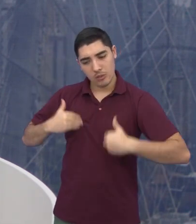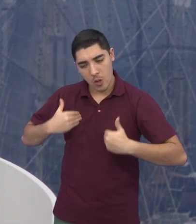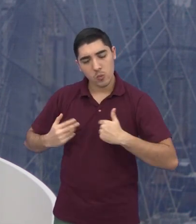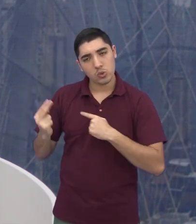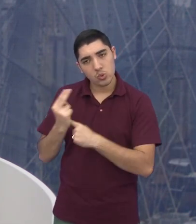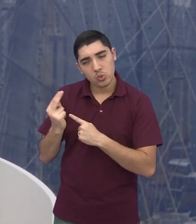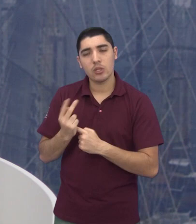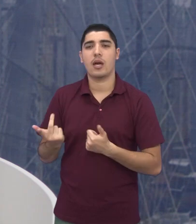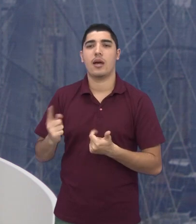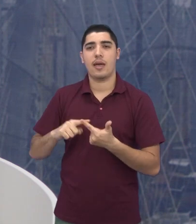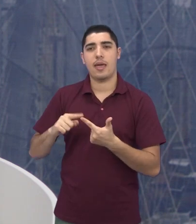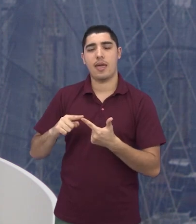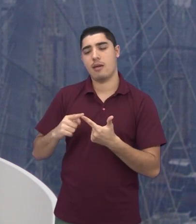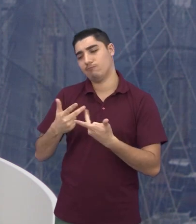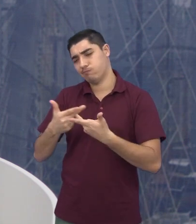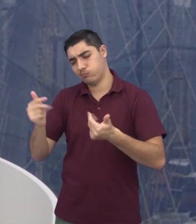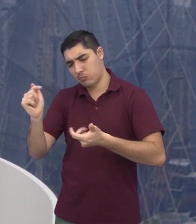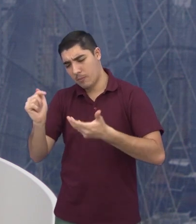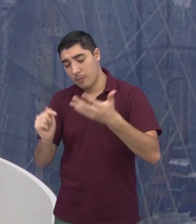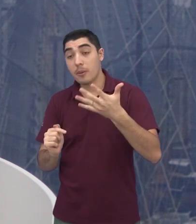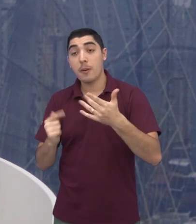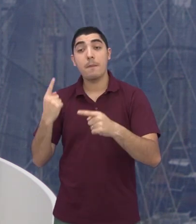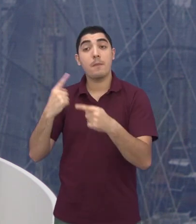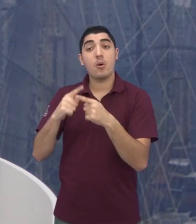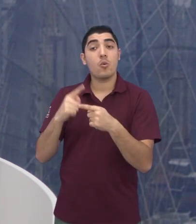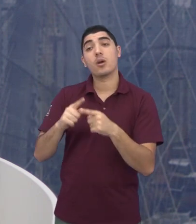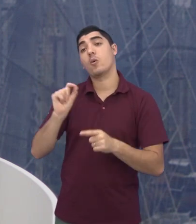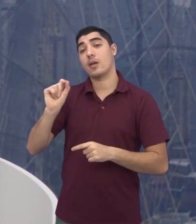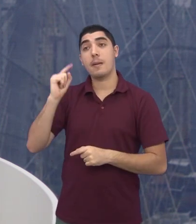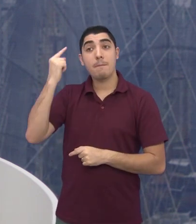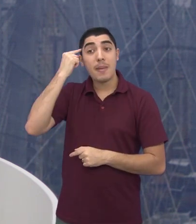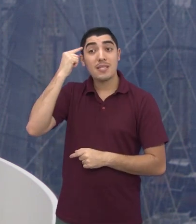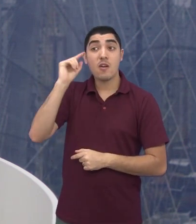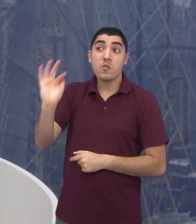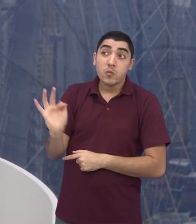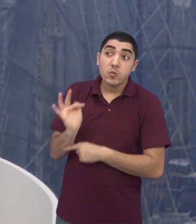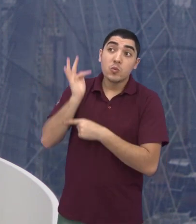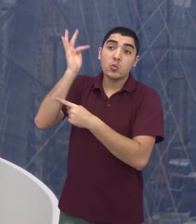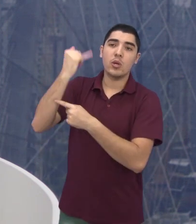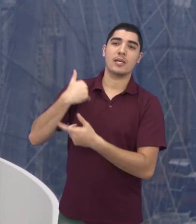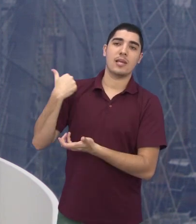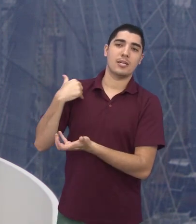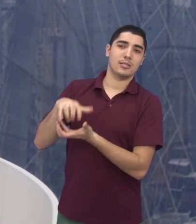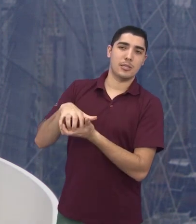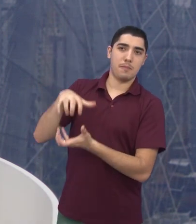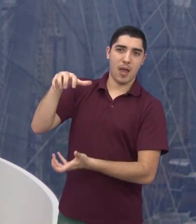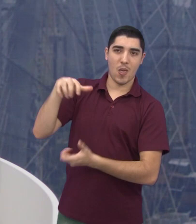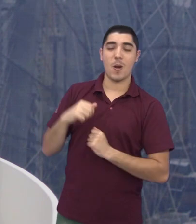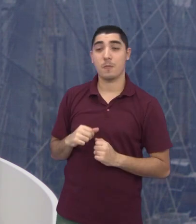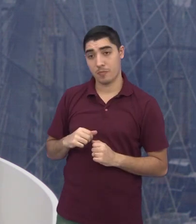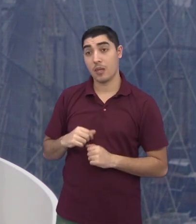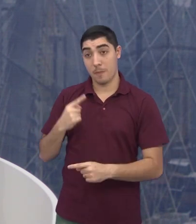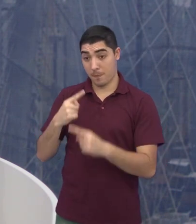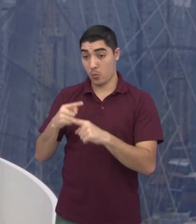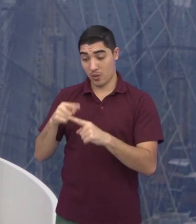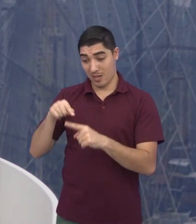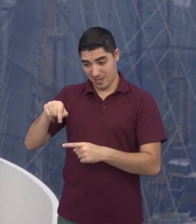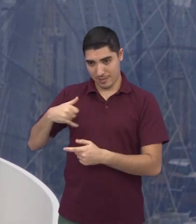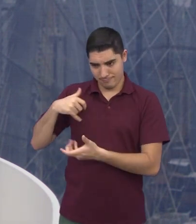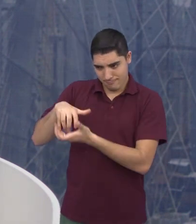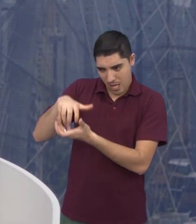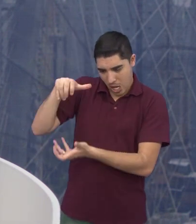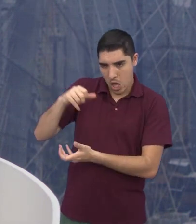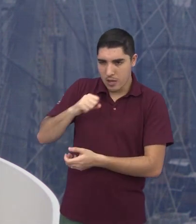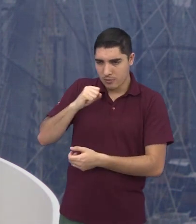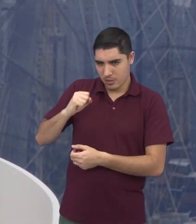formas de lidar, de fazer um planejamento para a fase da velhice, porque a situação do envelhecimento, ela não